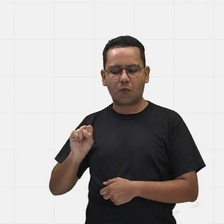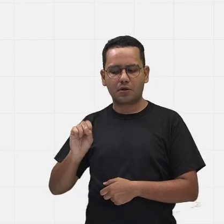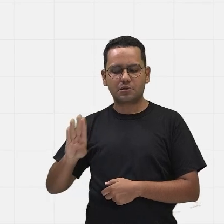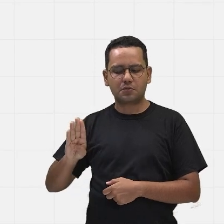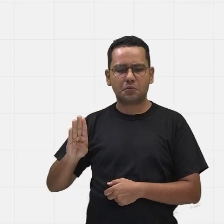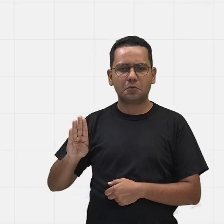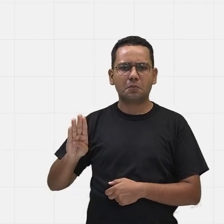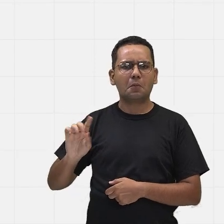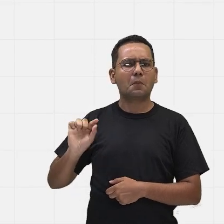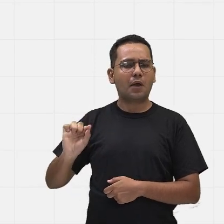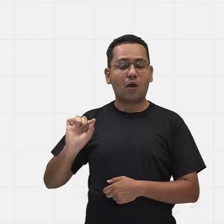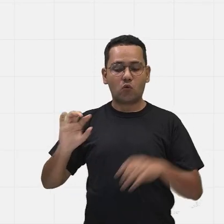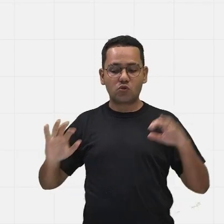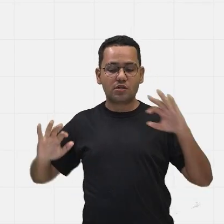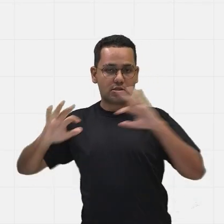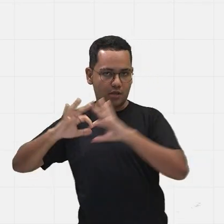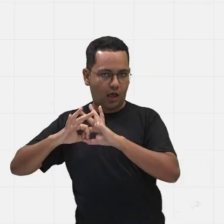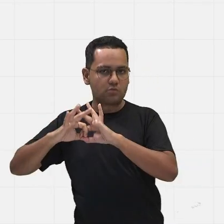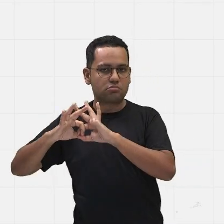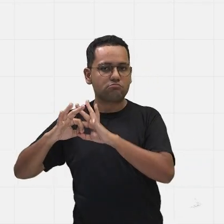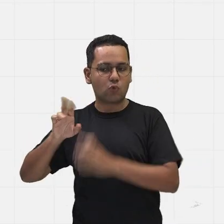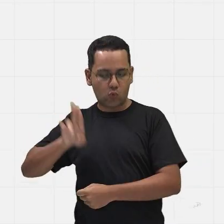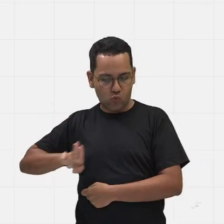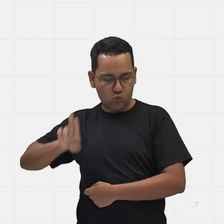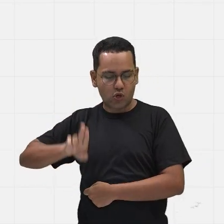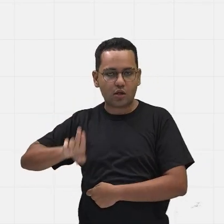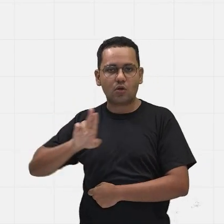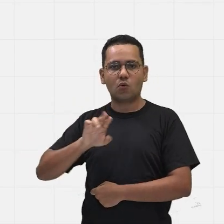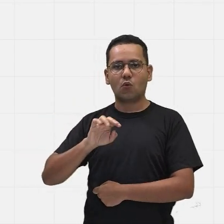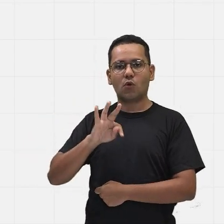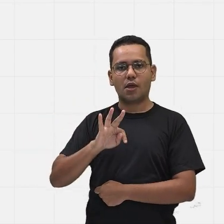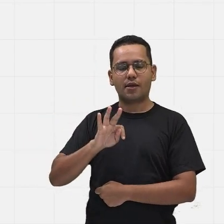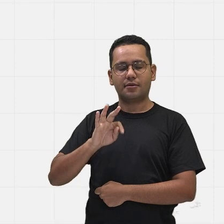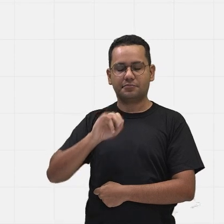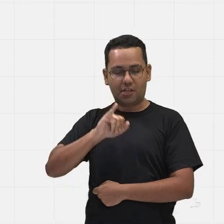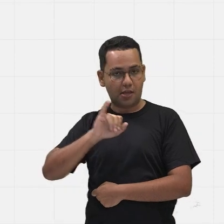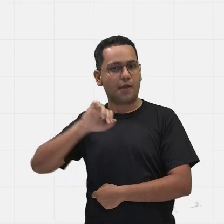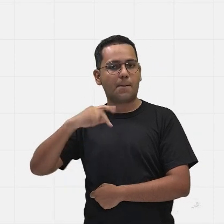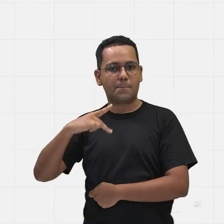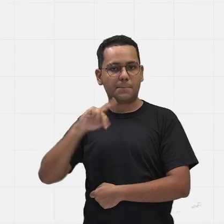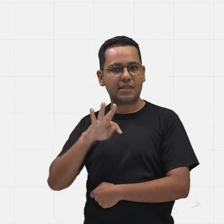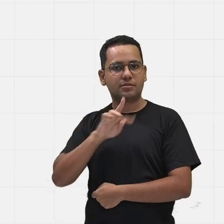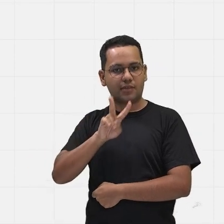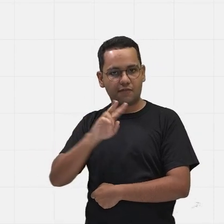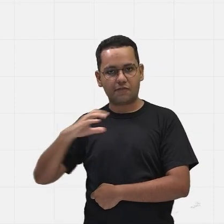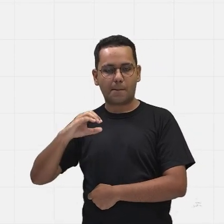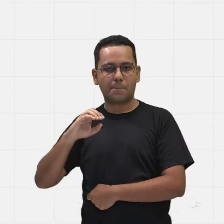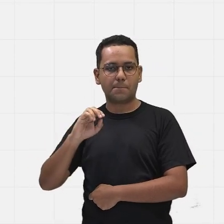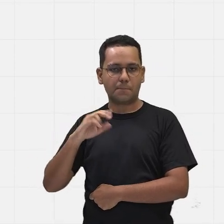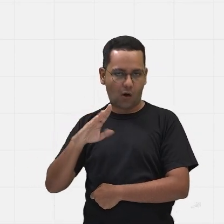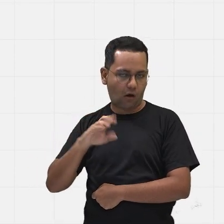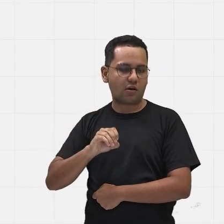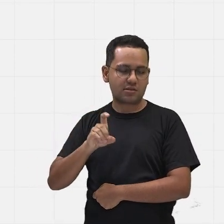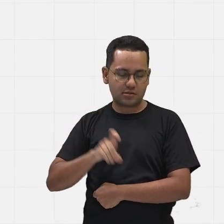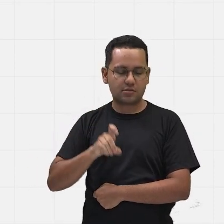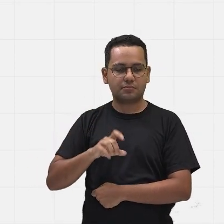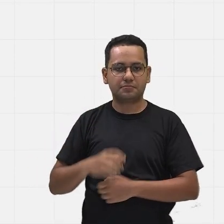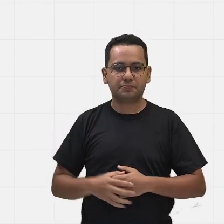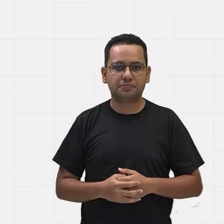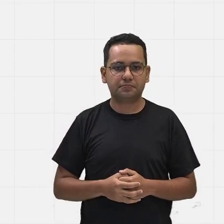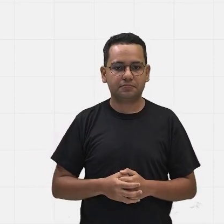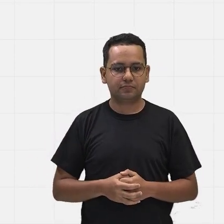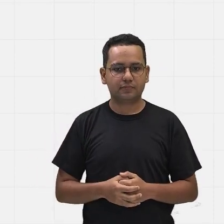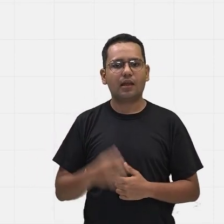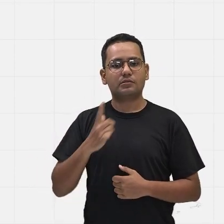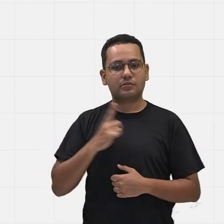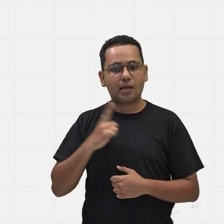com o IPTV Box, que é utilizado para conectar os outros periféricos no aparelho IPTV Box, no caso de